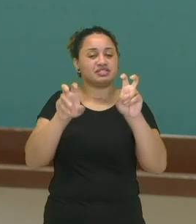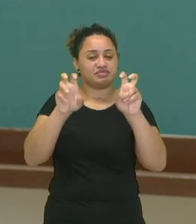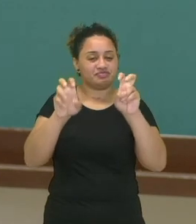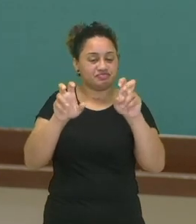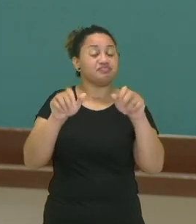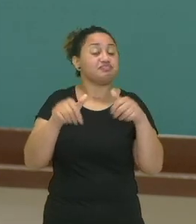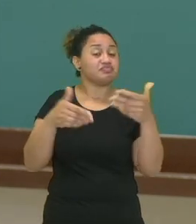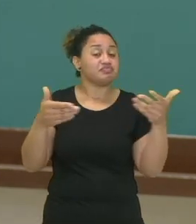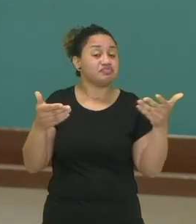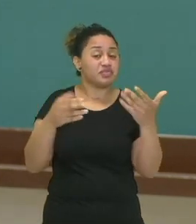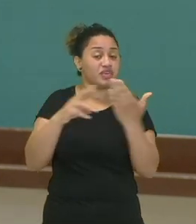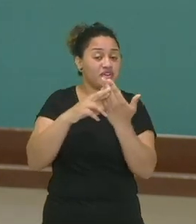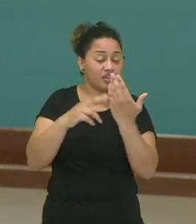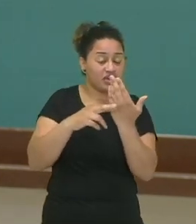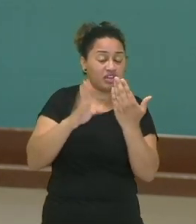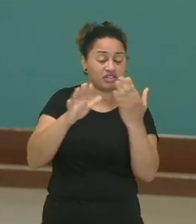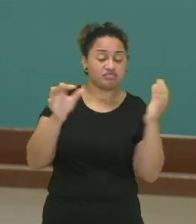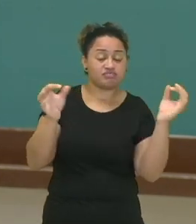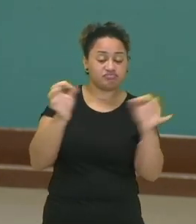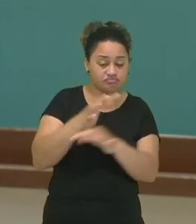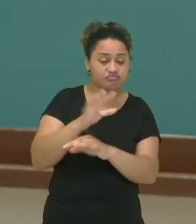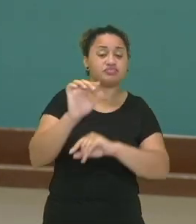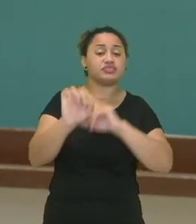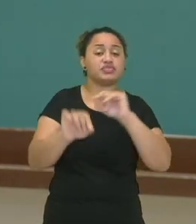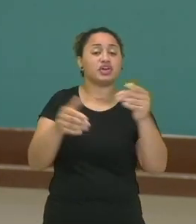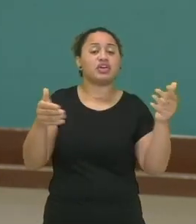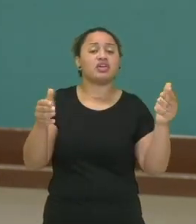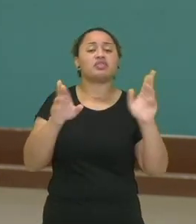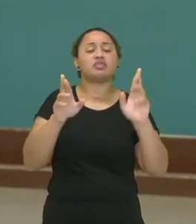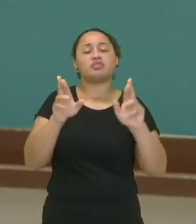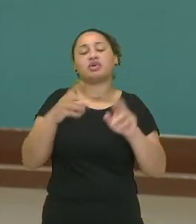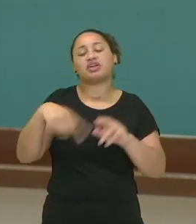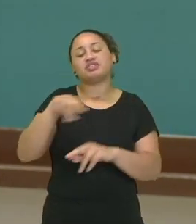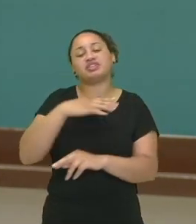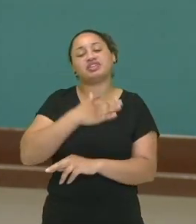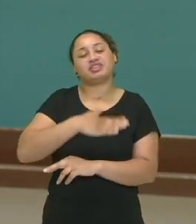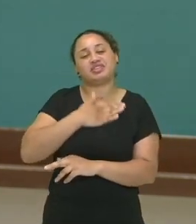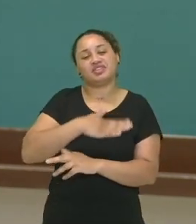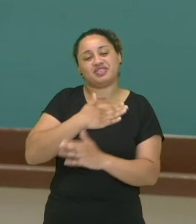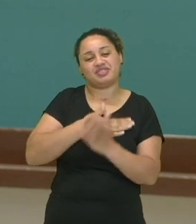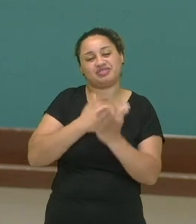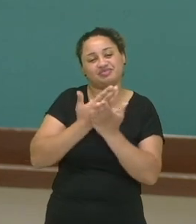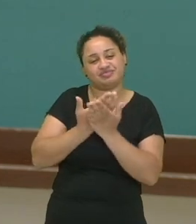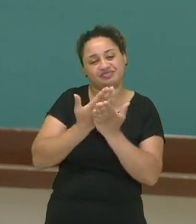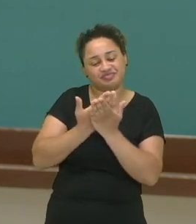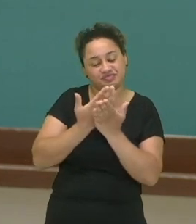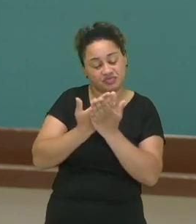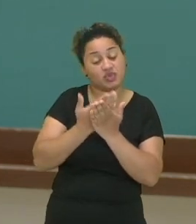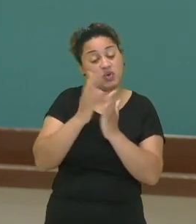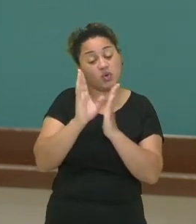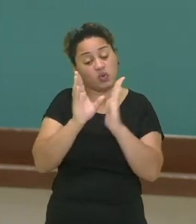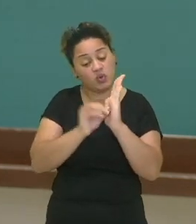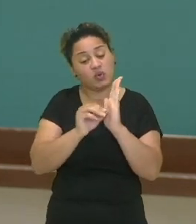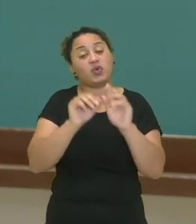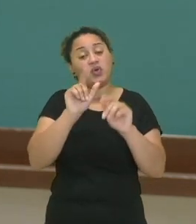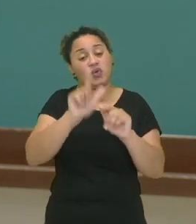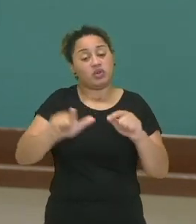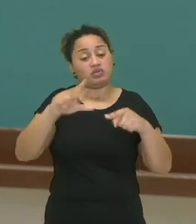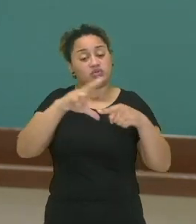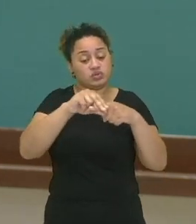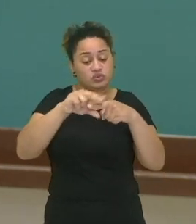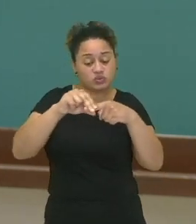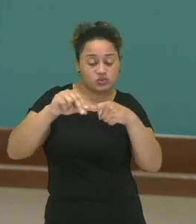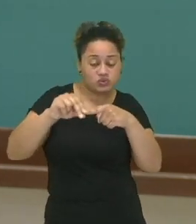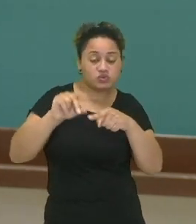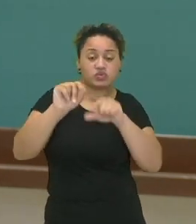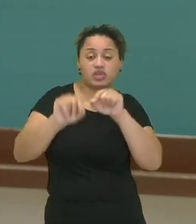as nossas referências, nossa tela do Aula Paraná. Espero que vocês tenham gostado, né? Nessa aula nós falamos sobre a literatura de cordel,